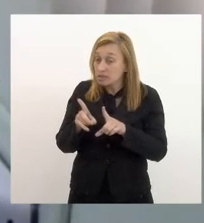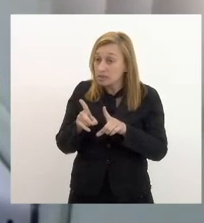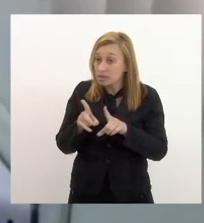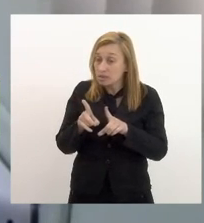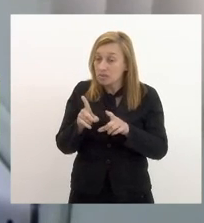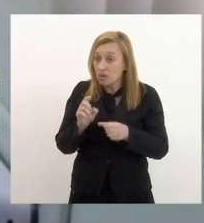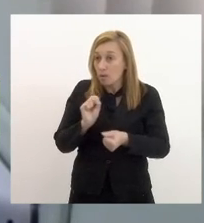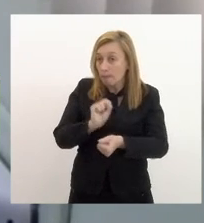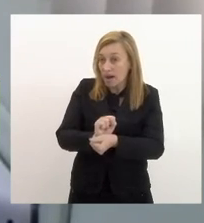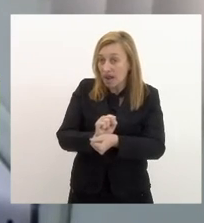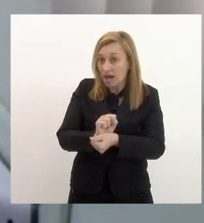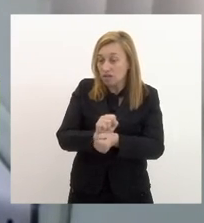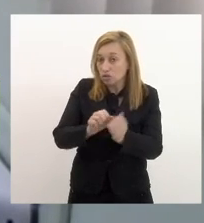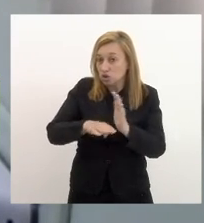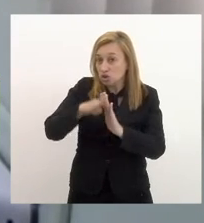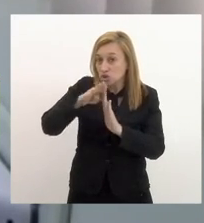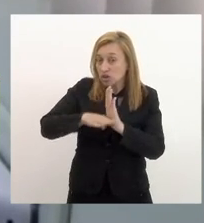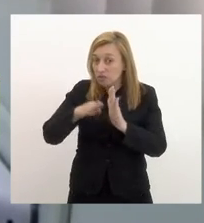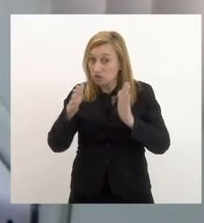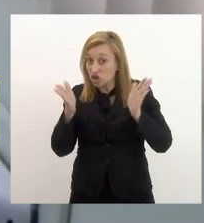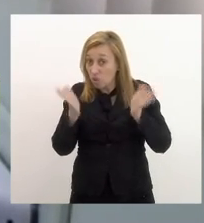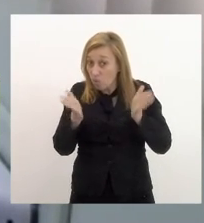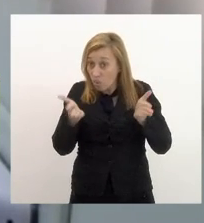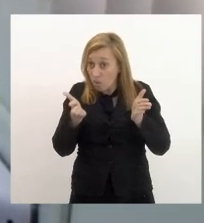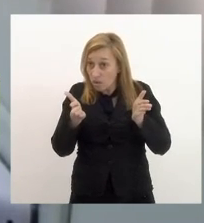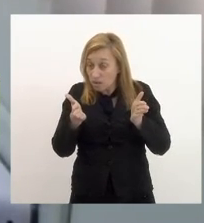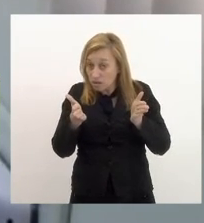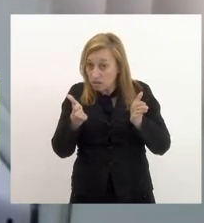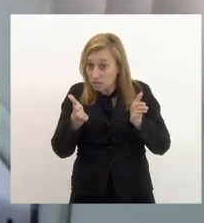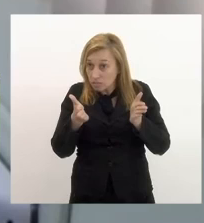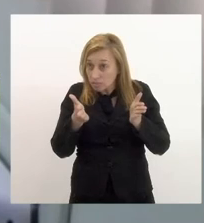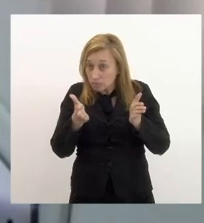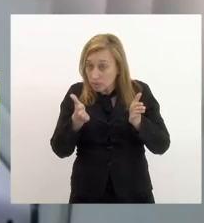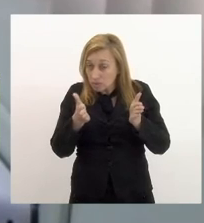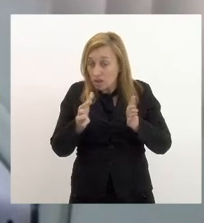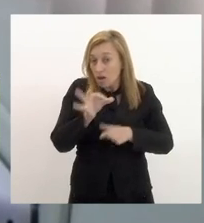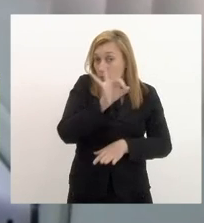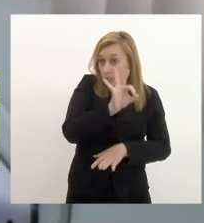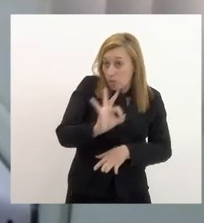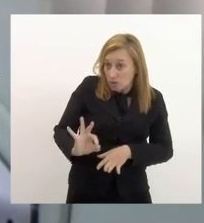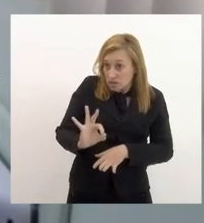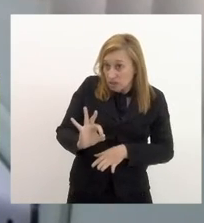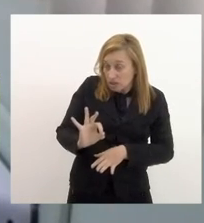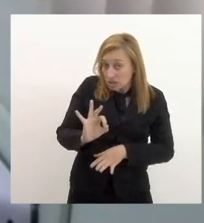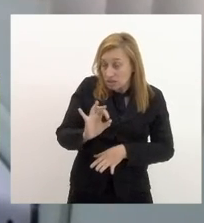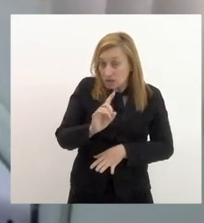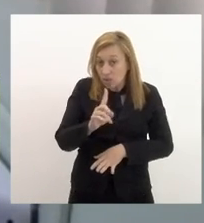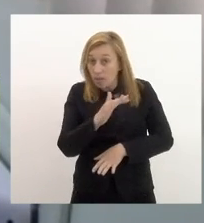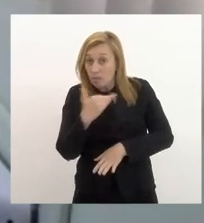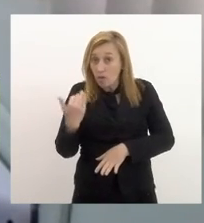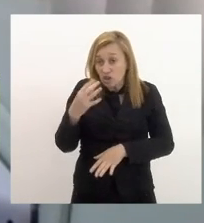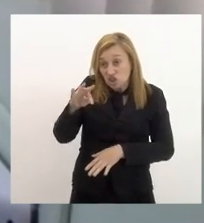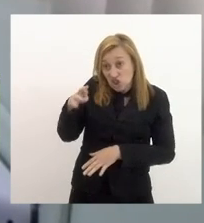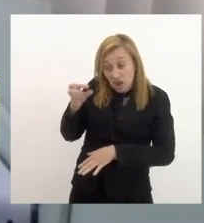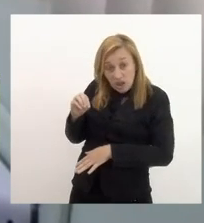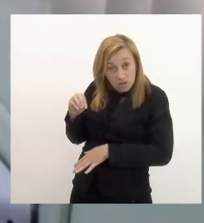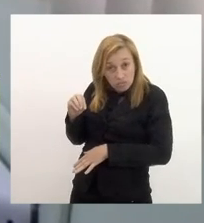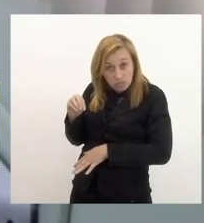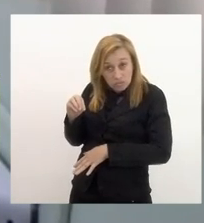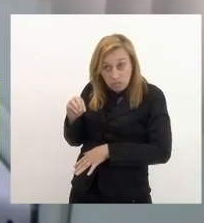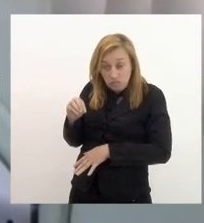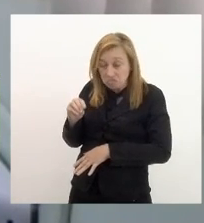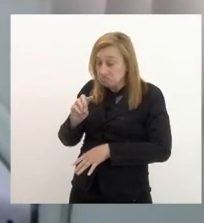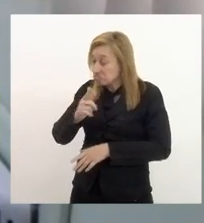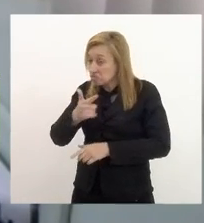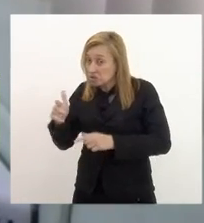seja congelado no livro atual e tem que ser o rosto dentários Não é morte do creme porque ele não vai ter